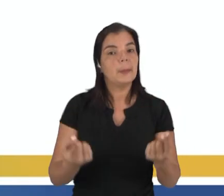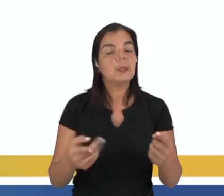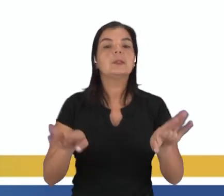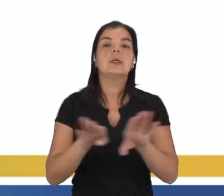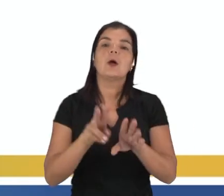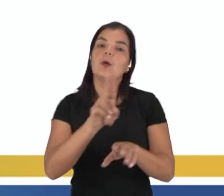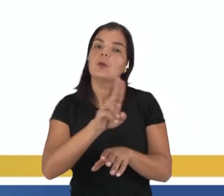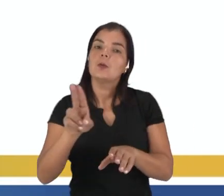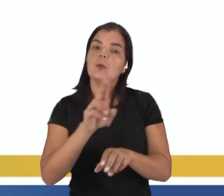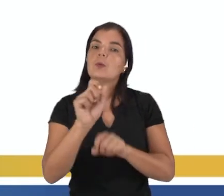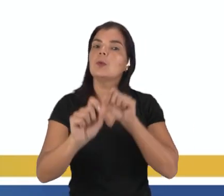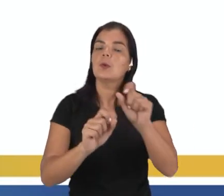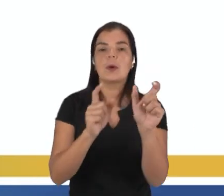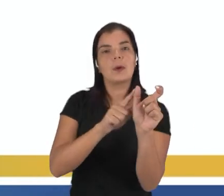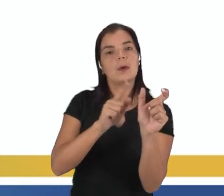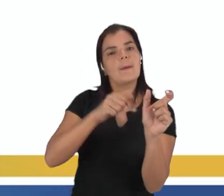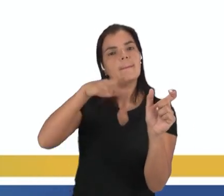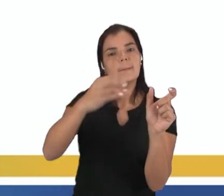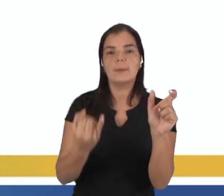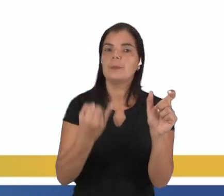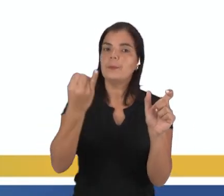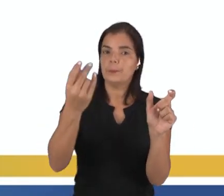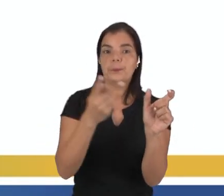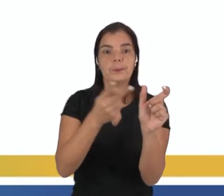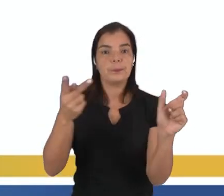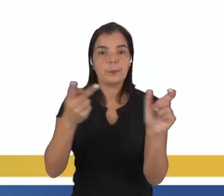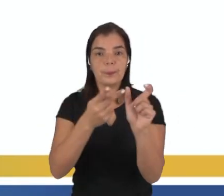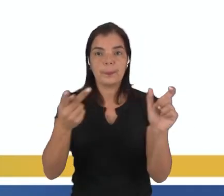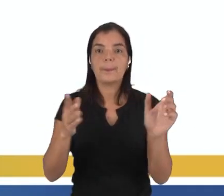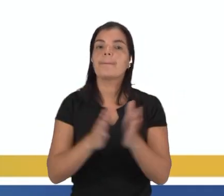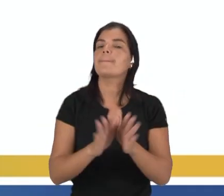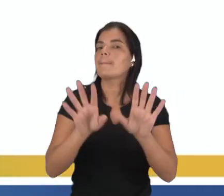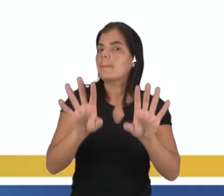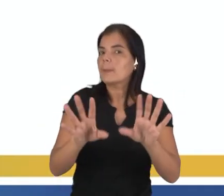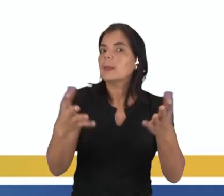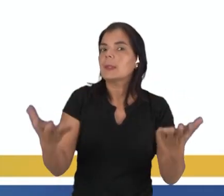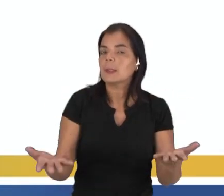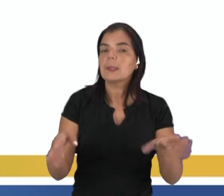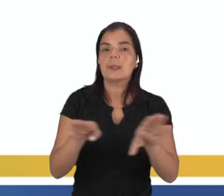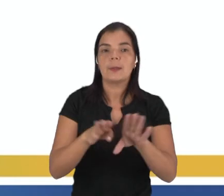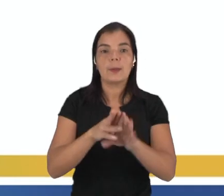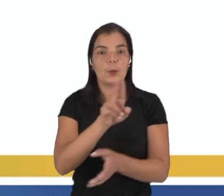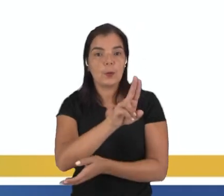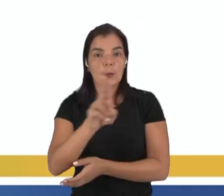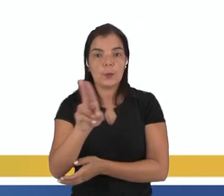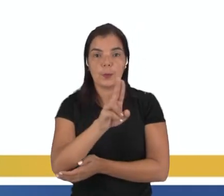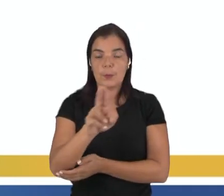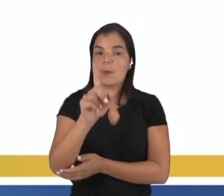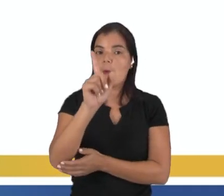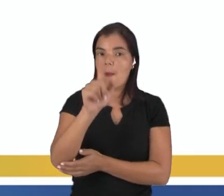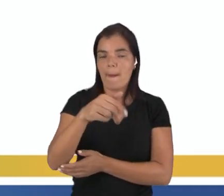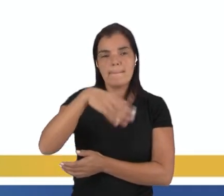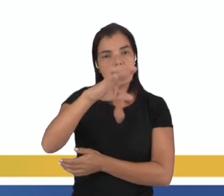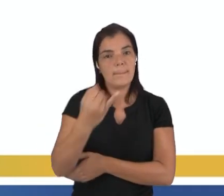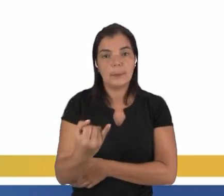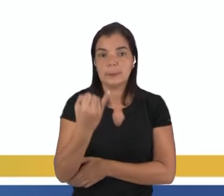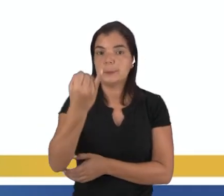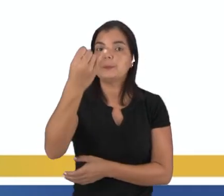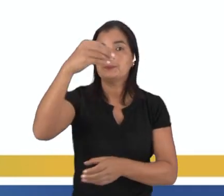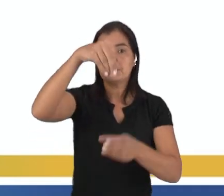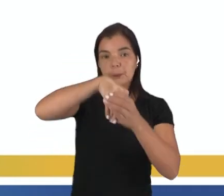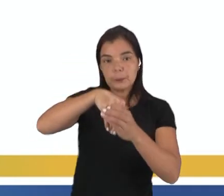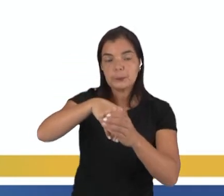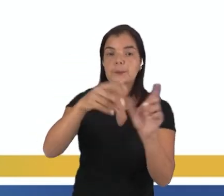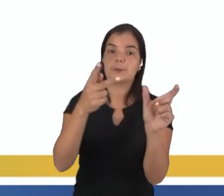o nome será a palavra mais importante do predicado. Dessa vez, então, o nome é que vai ser mais importante dentro